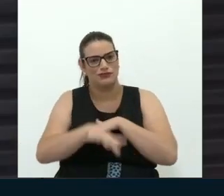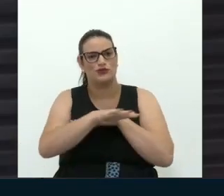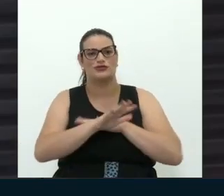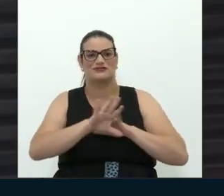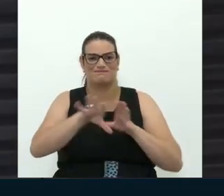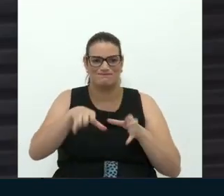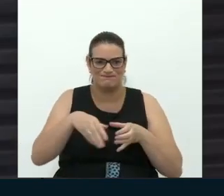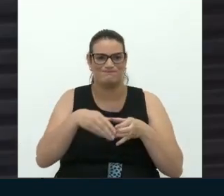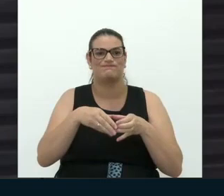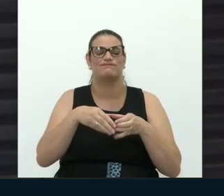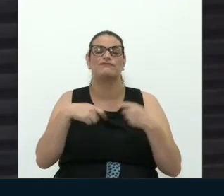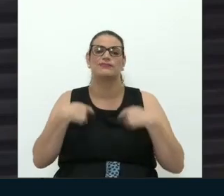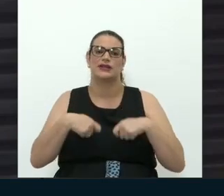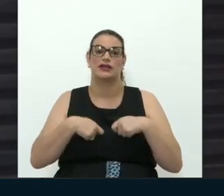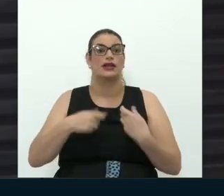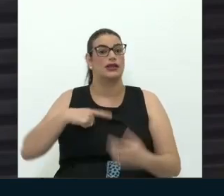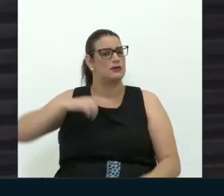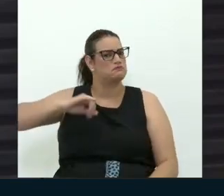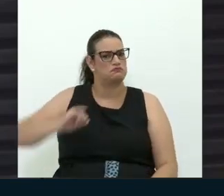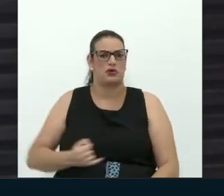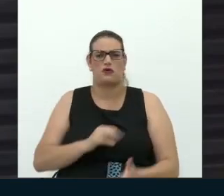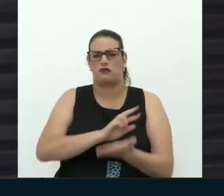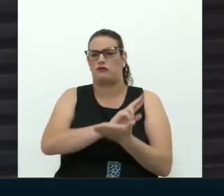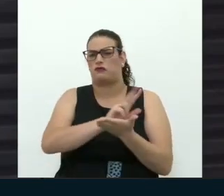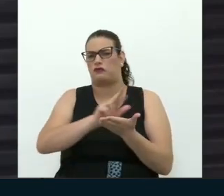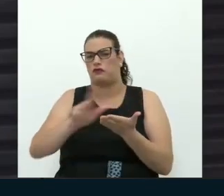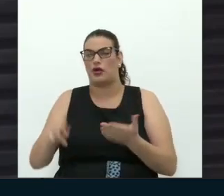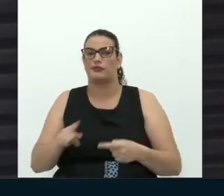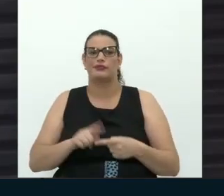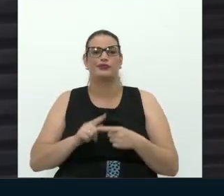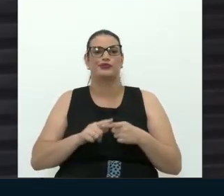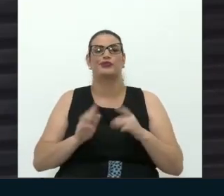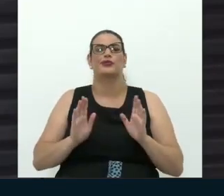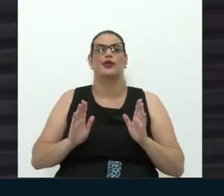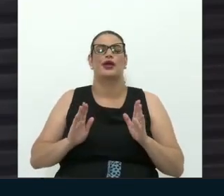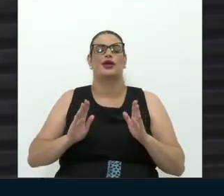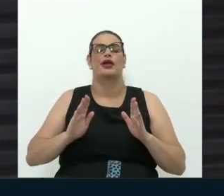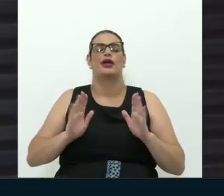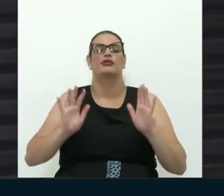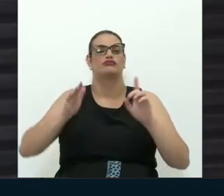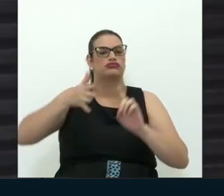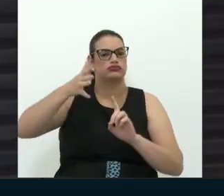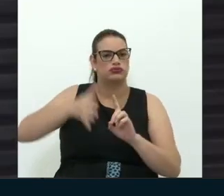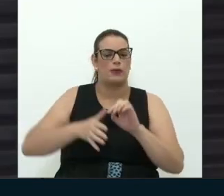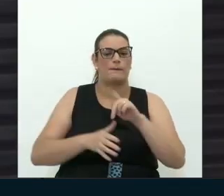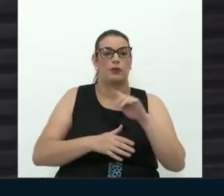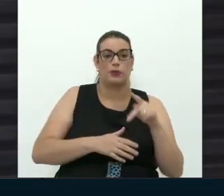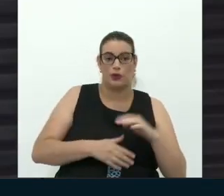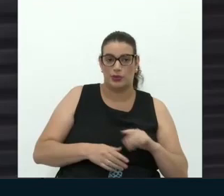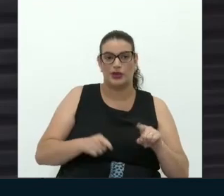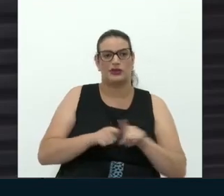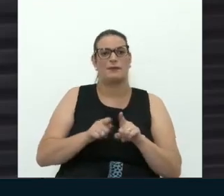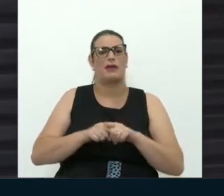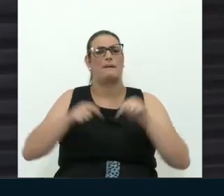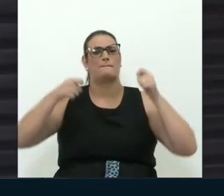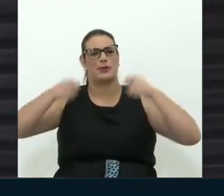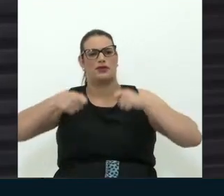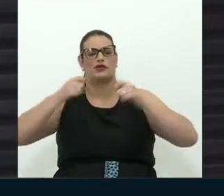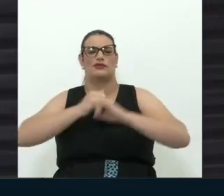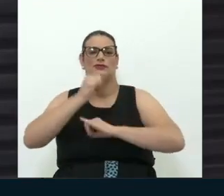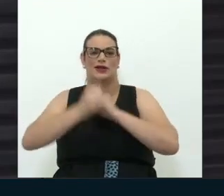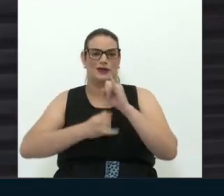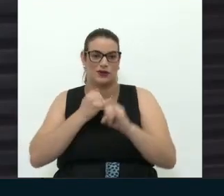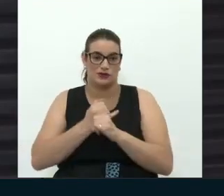e tem muita oportunidade para isso existem audiências públicas existem as manifestações por intern existe os